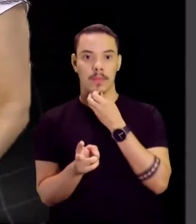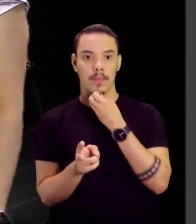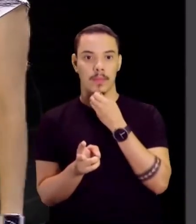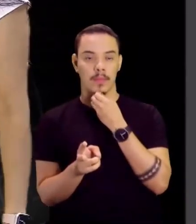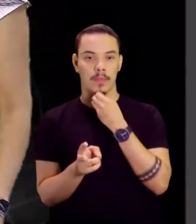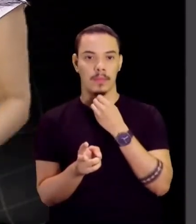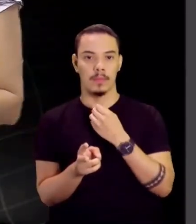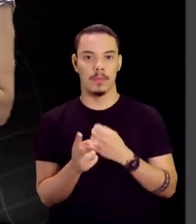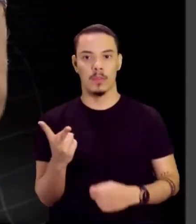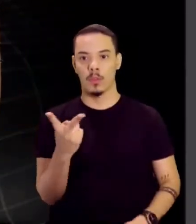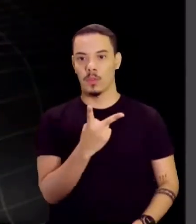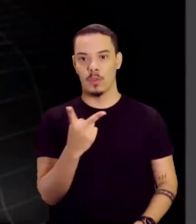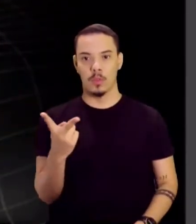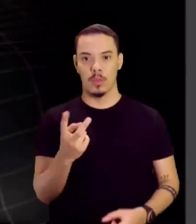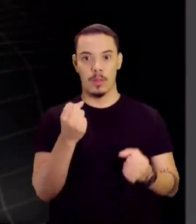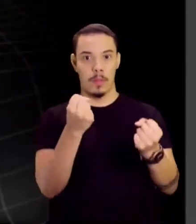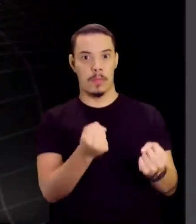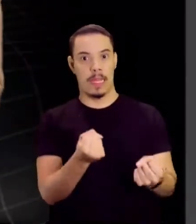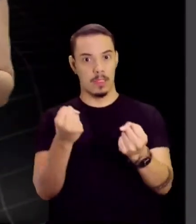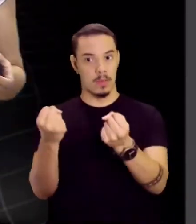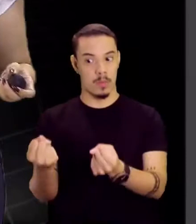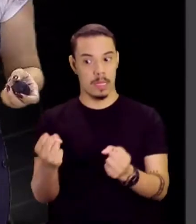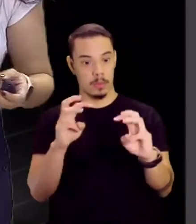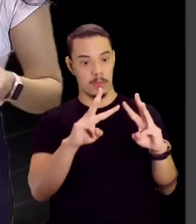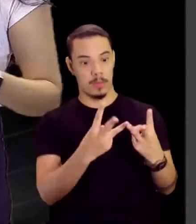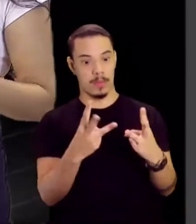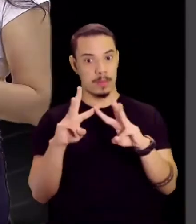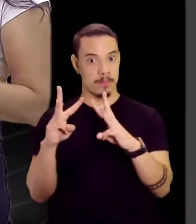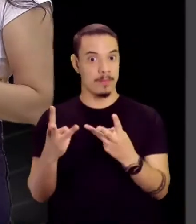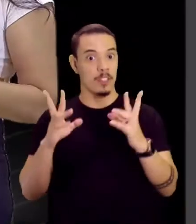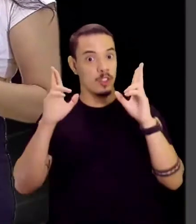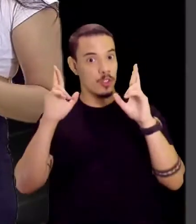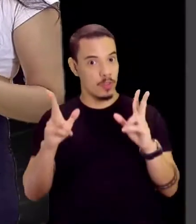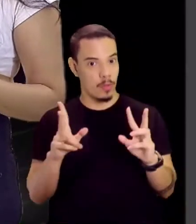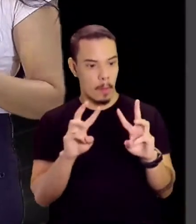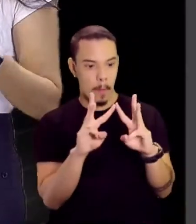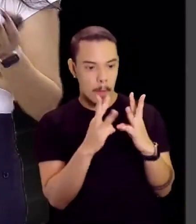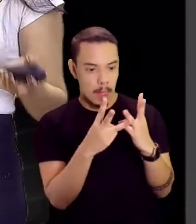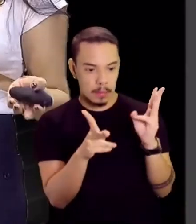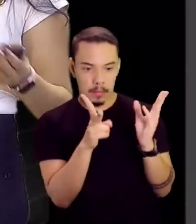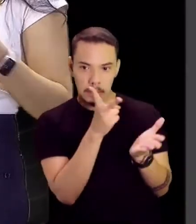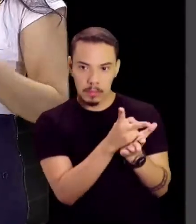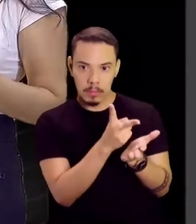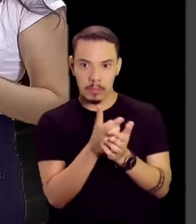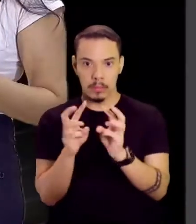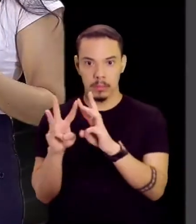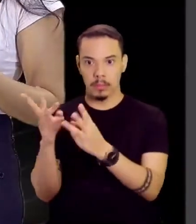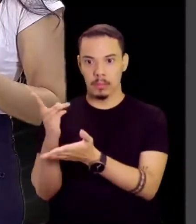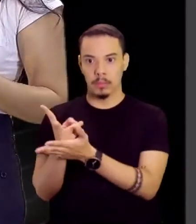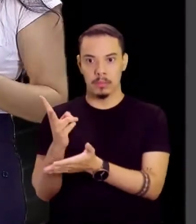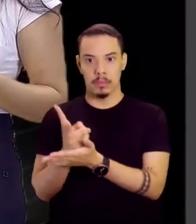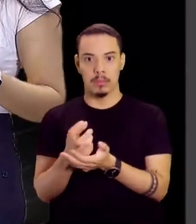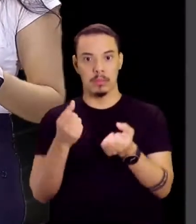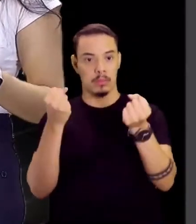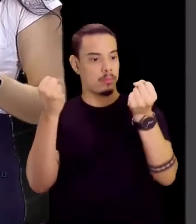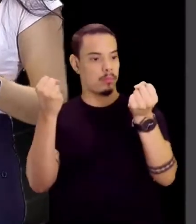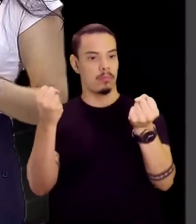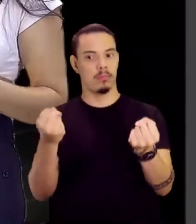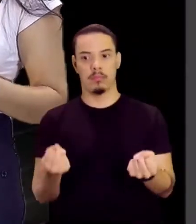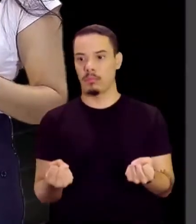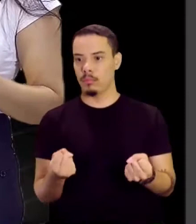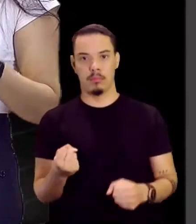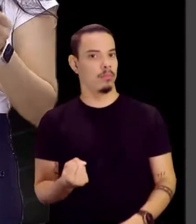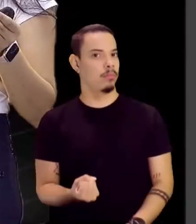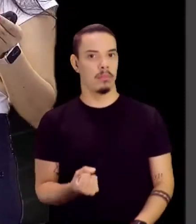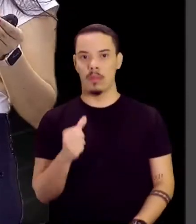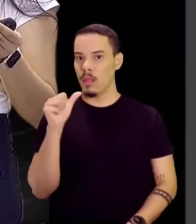impressão que os dois pesos, né? Não, a massa de cada objeto não muda, então, portanto, o peso de cada um não muda,